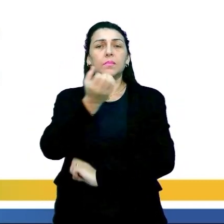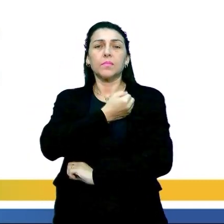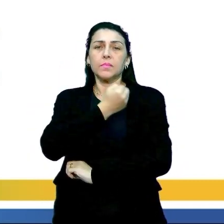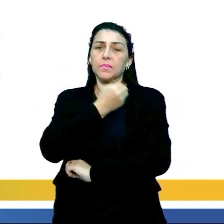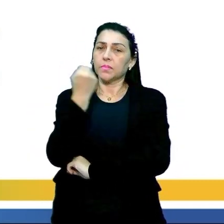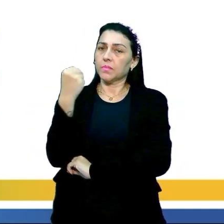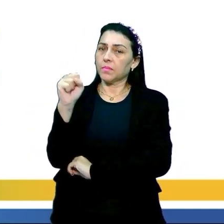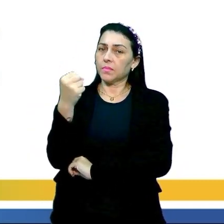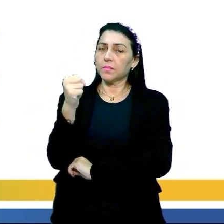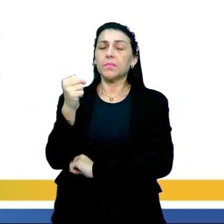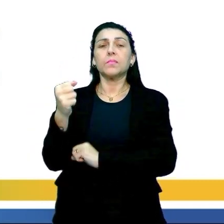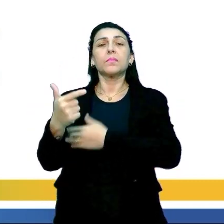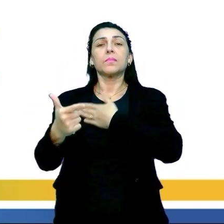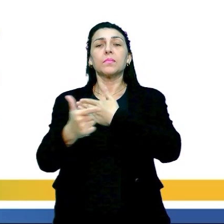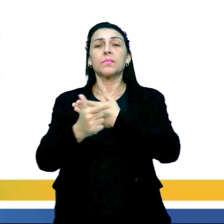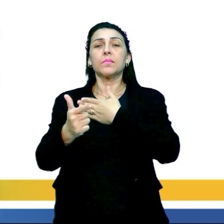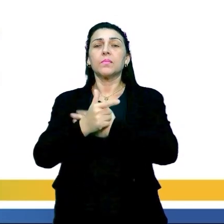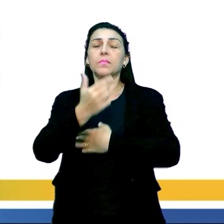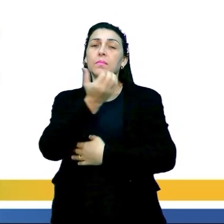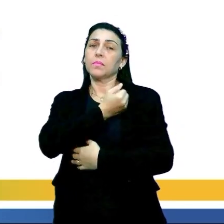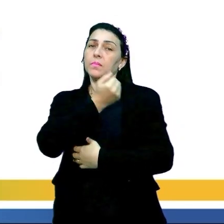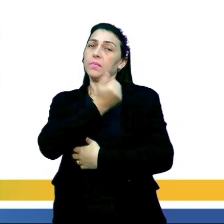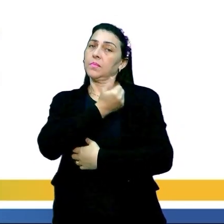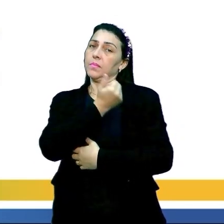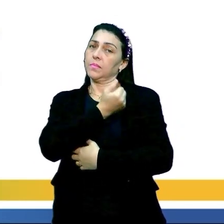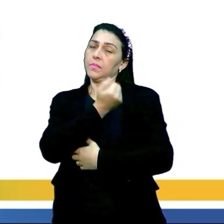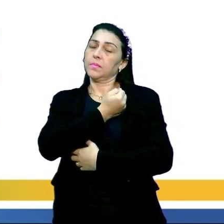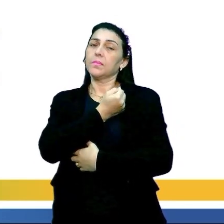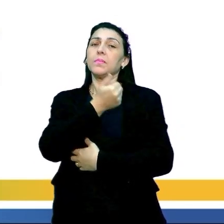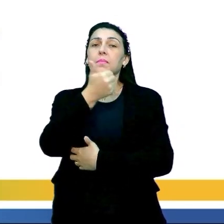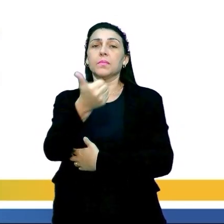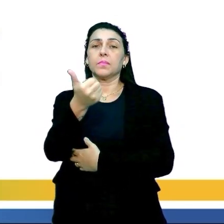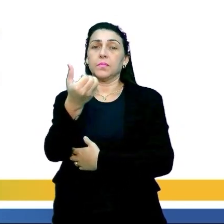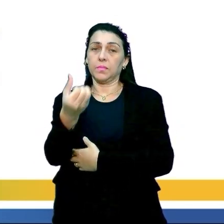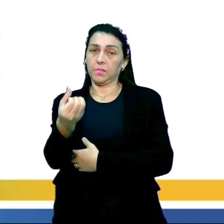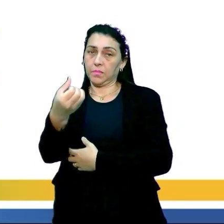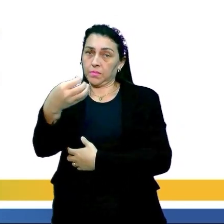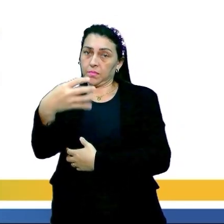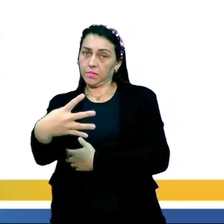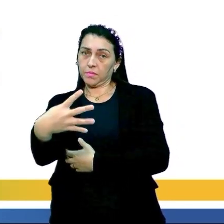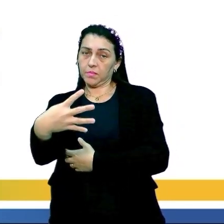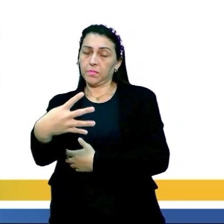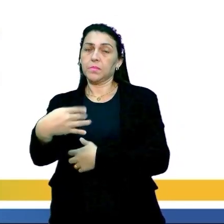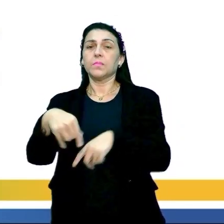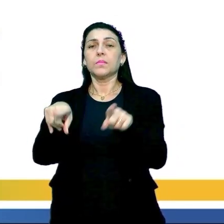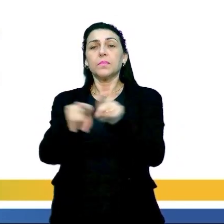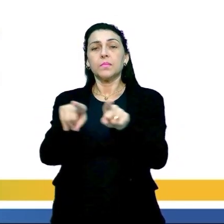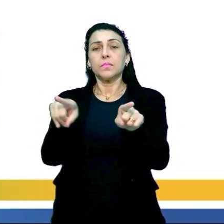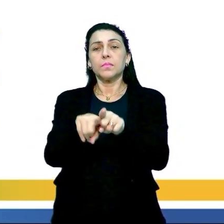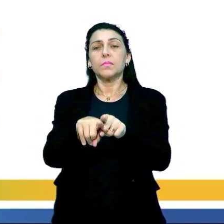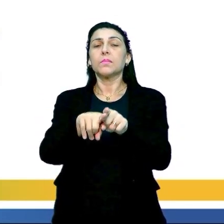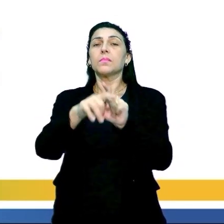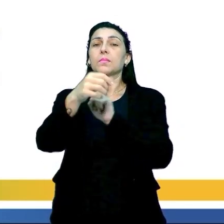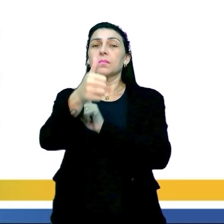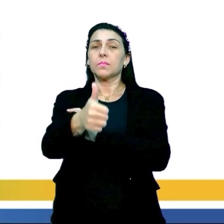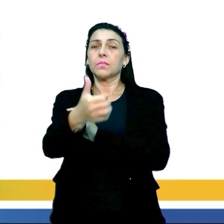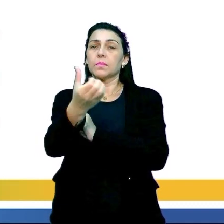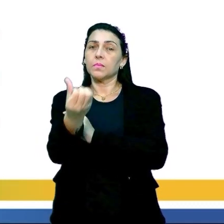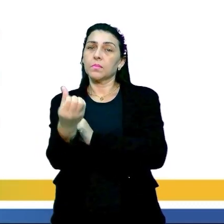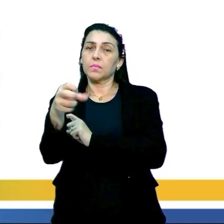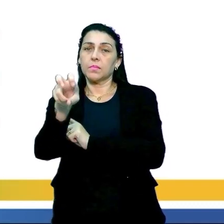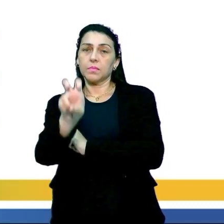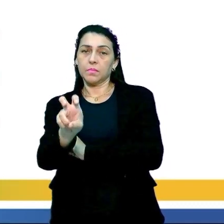número 8, que se inicia, ela está entre duas páginas, página